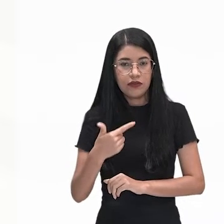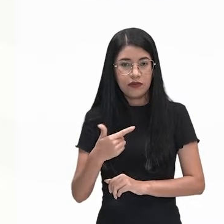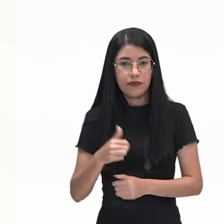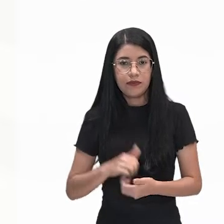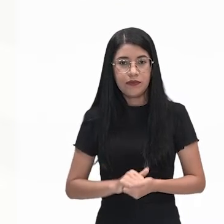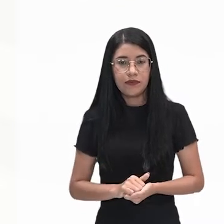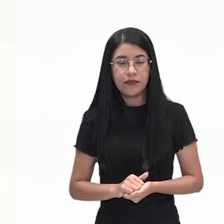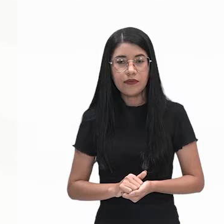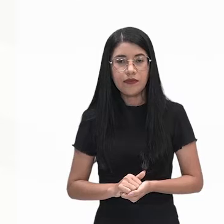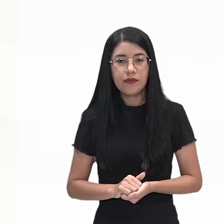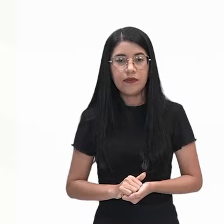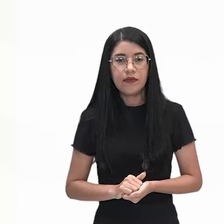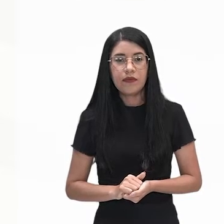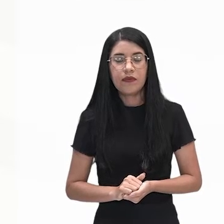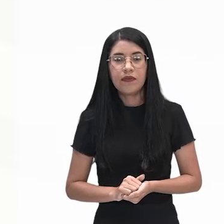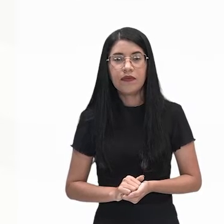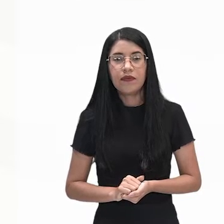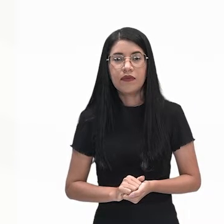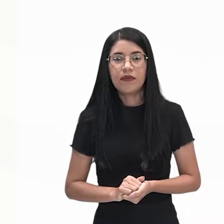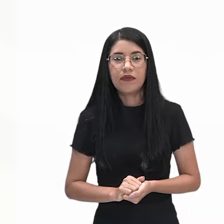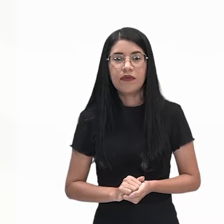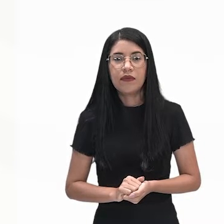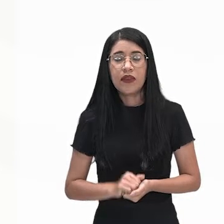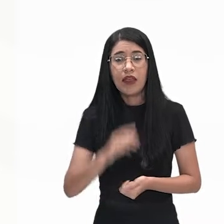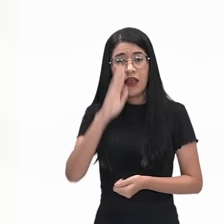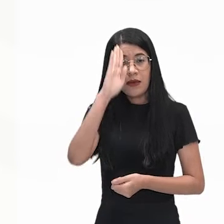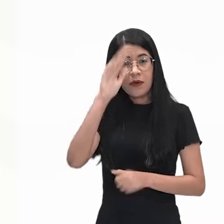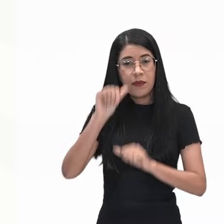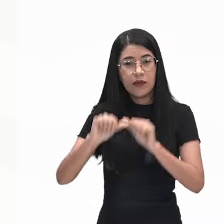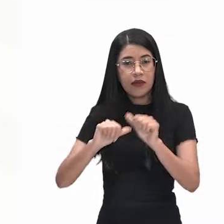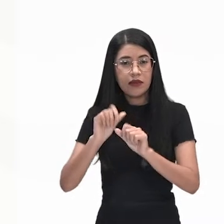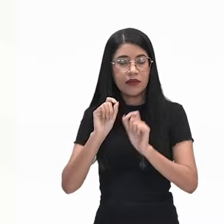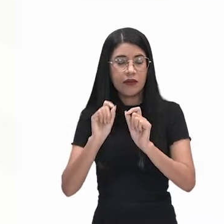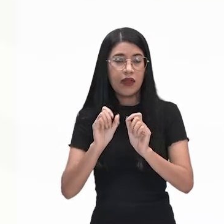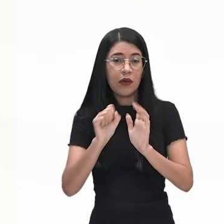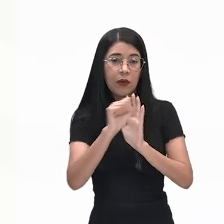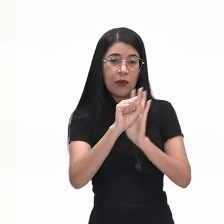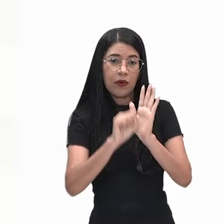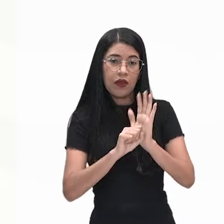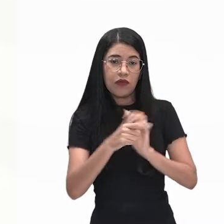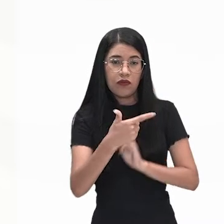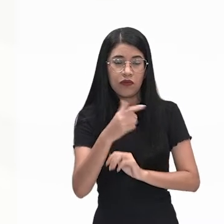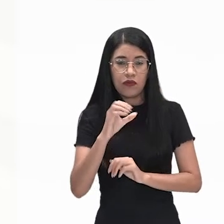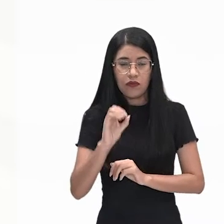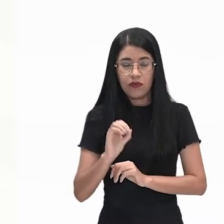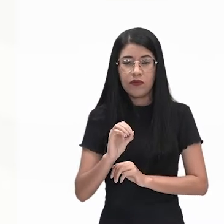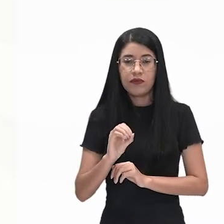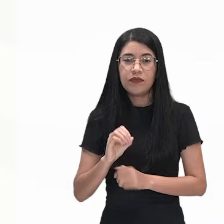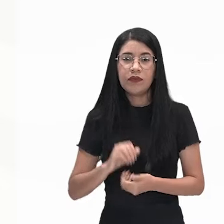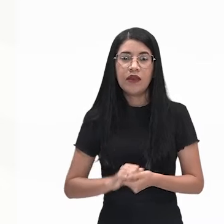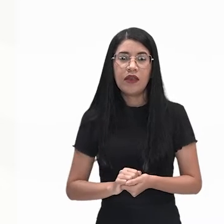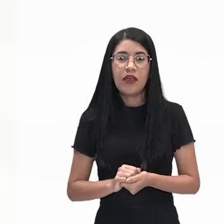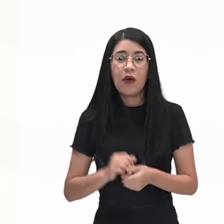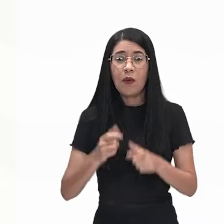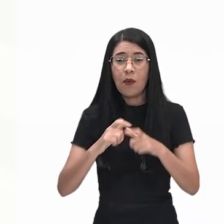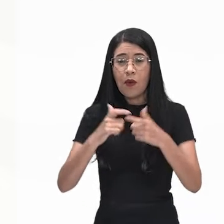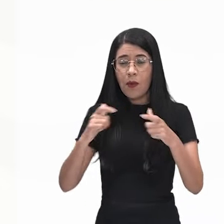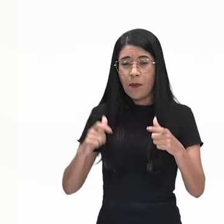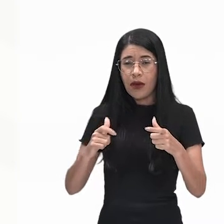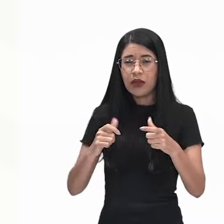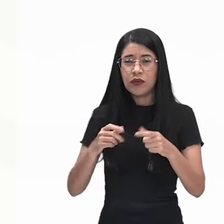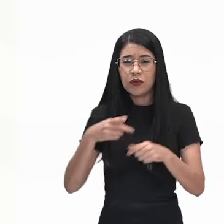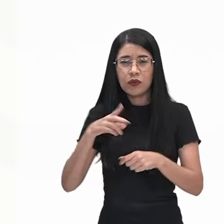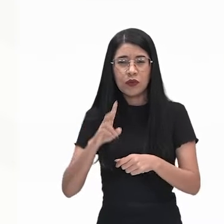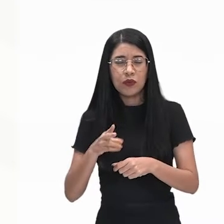partir do debate referente às questões ambientais, movimentos por uma agricultura que seja mais sustentável, que preserve mais o